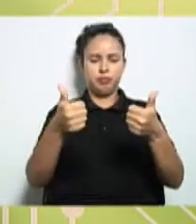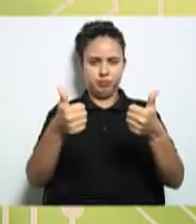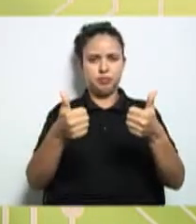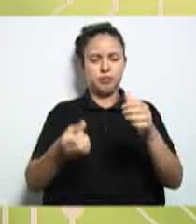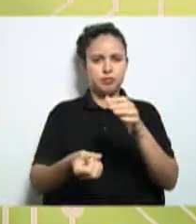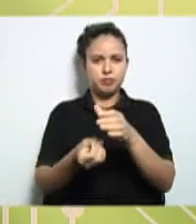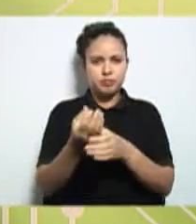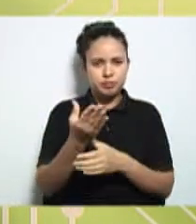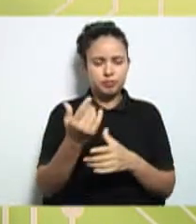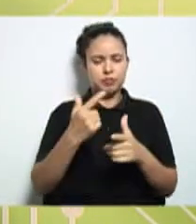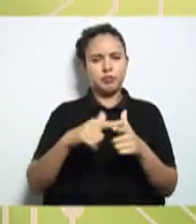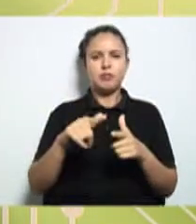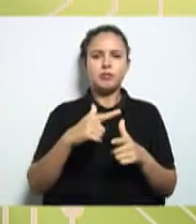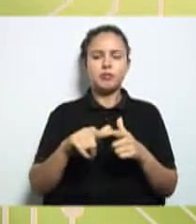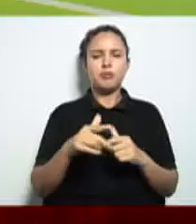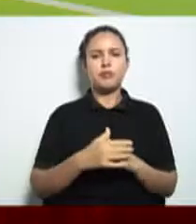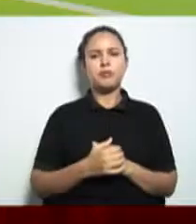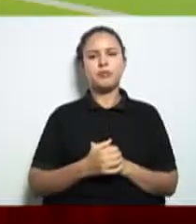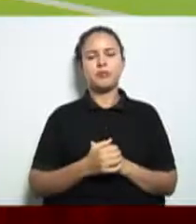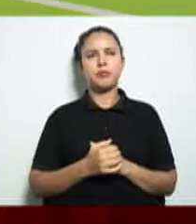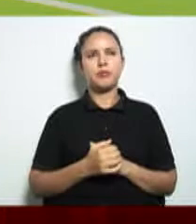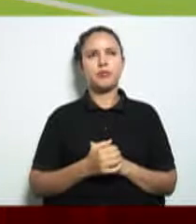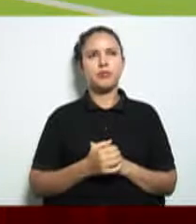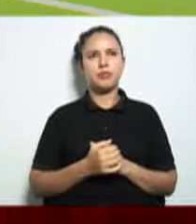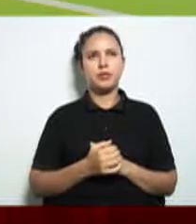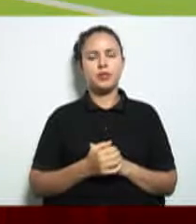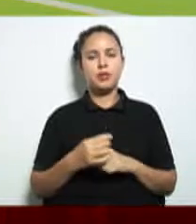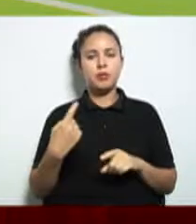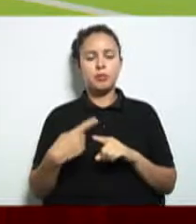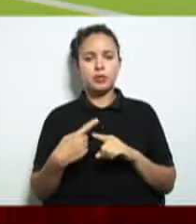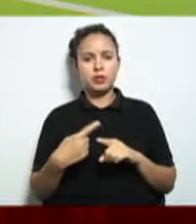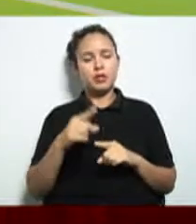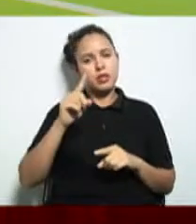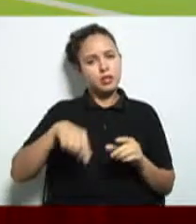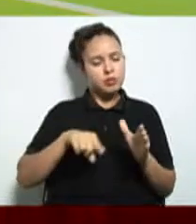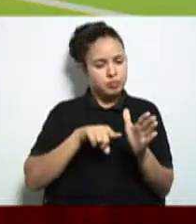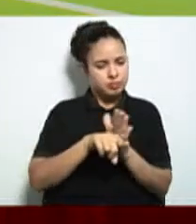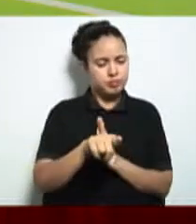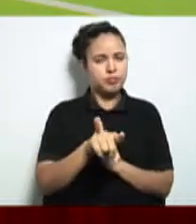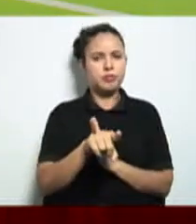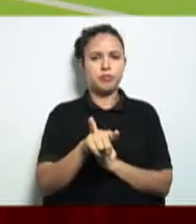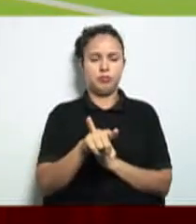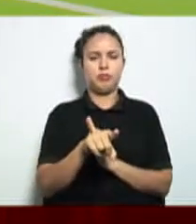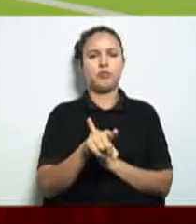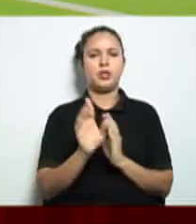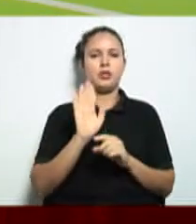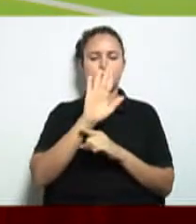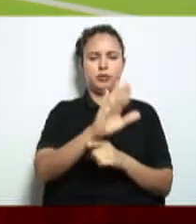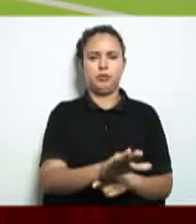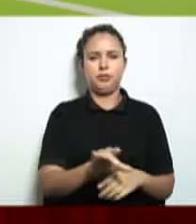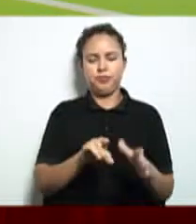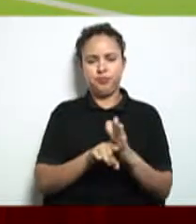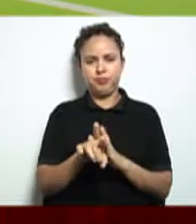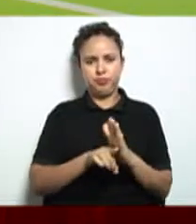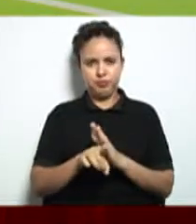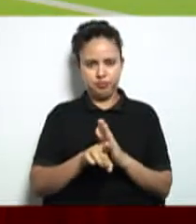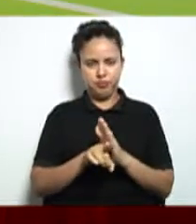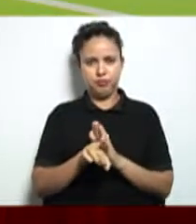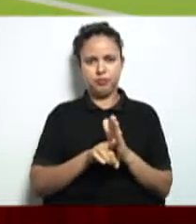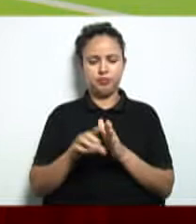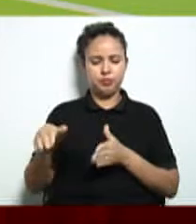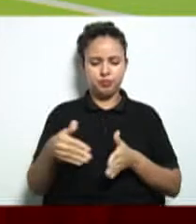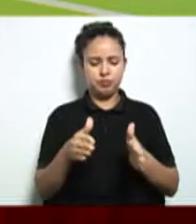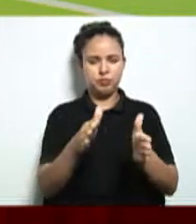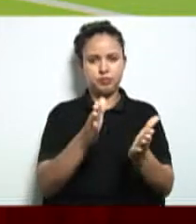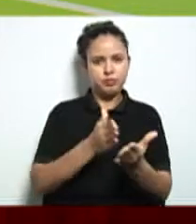problema. Até porque é a pergunta que move a pesquisa, né? Eu quero responder essa pergunta. Então é ela que vai me conduzir. Se